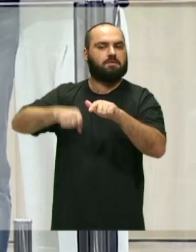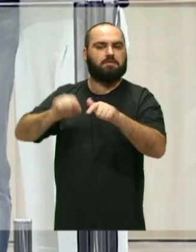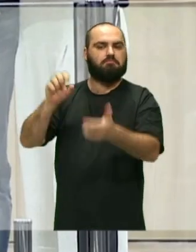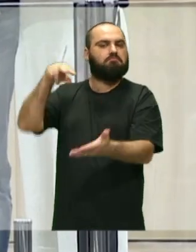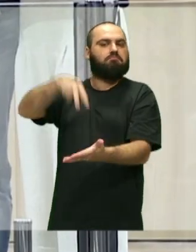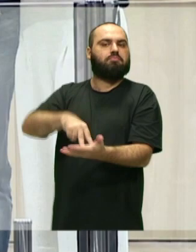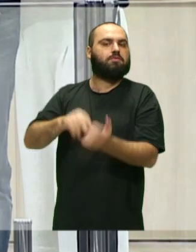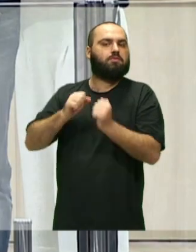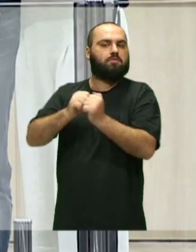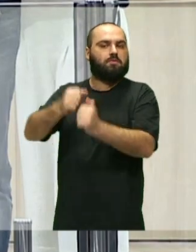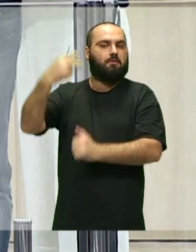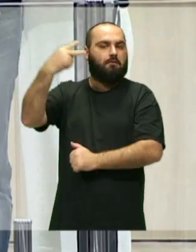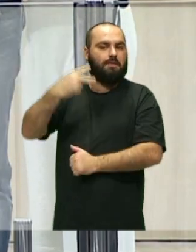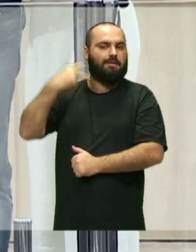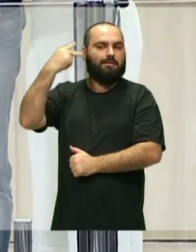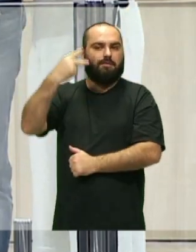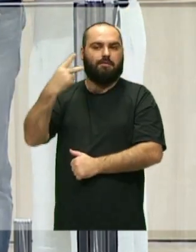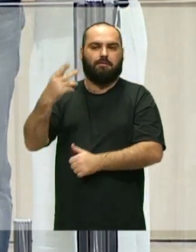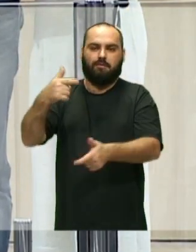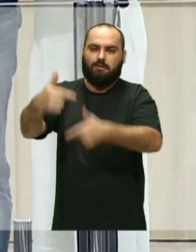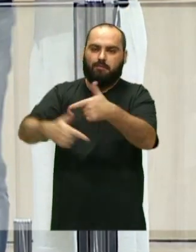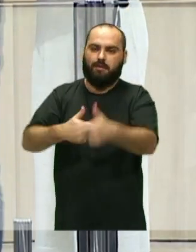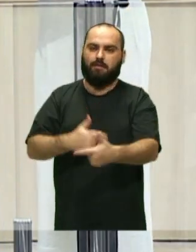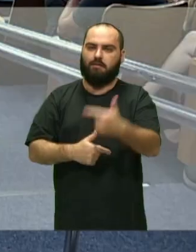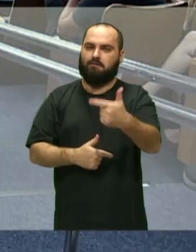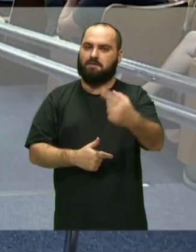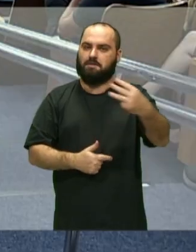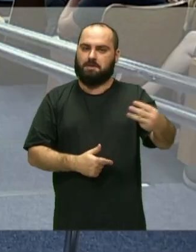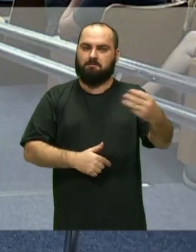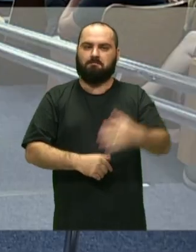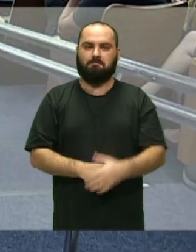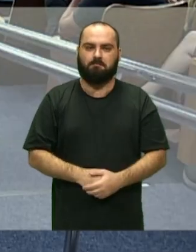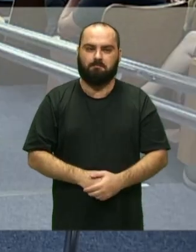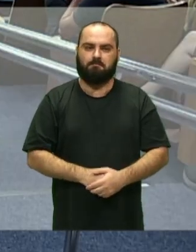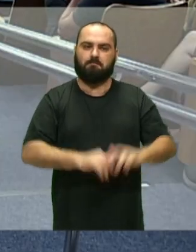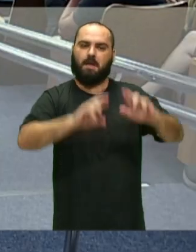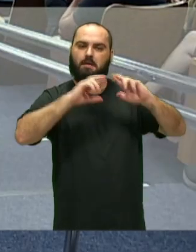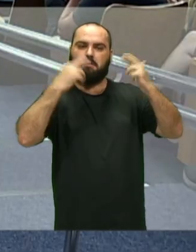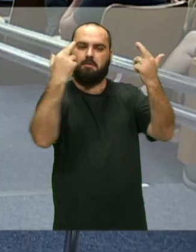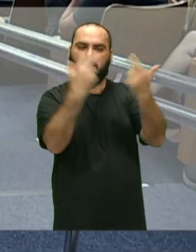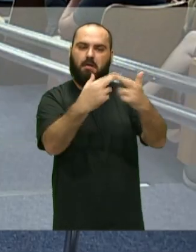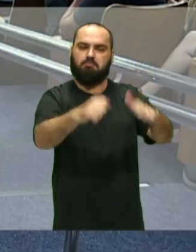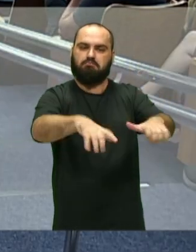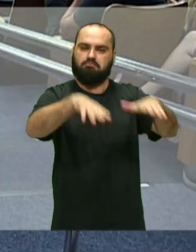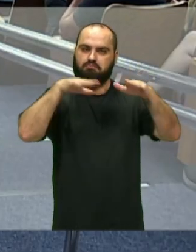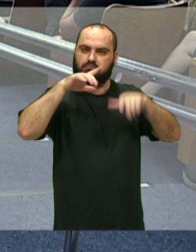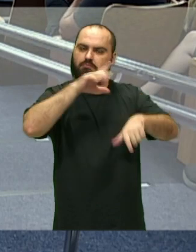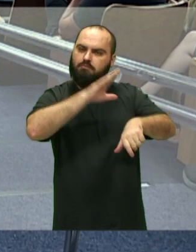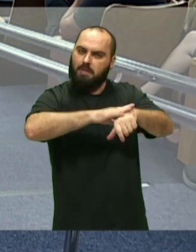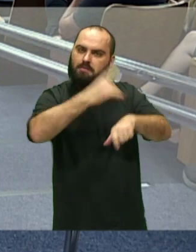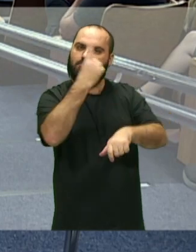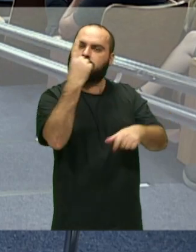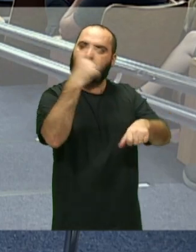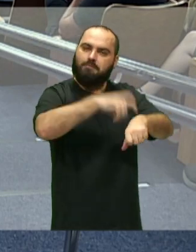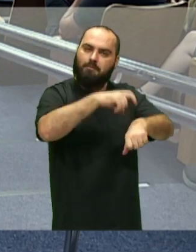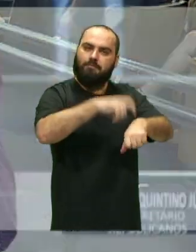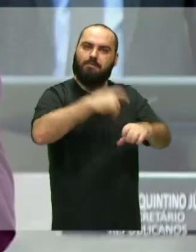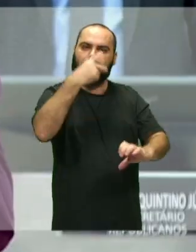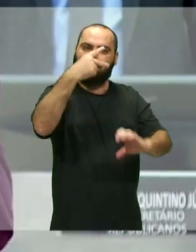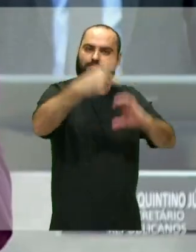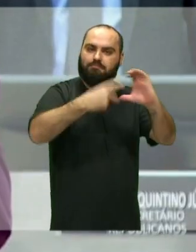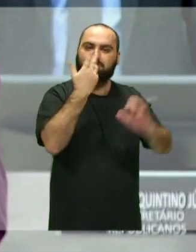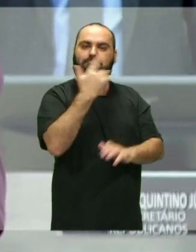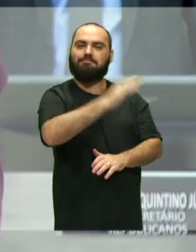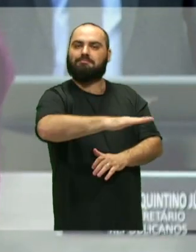e vereadoras Mirins para mandato em 2023 a cerimônia de diplomação marca mais uma etapa do projeto Câmara mirim